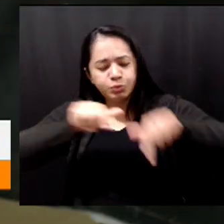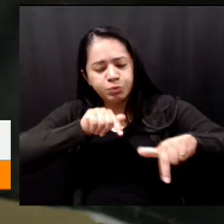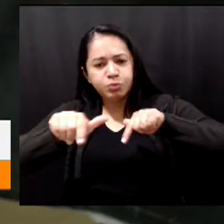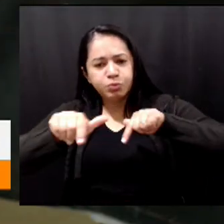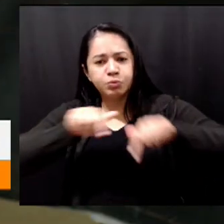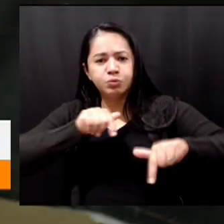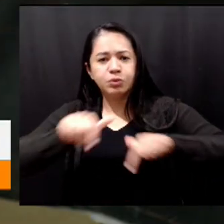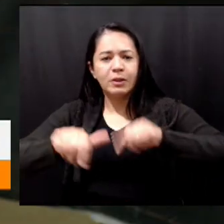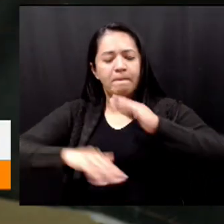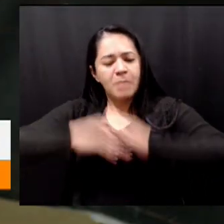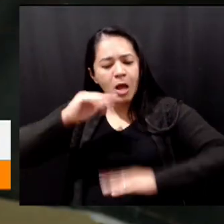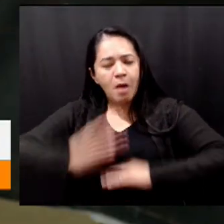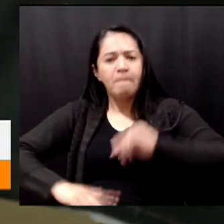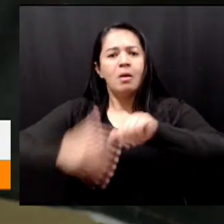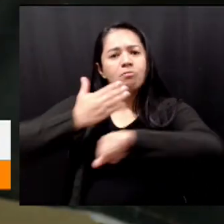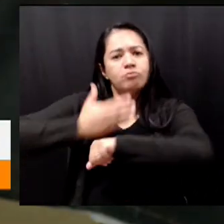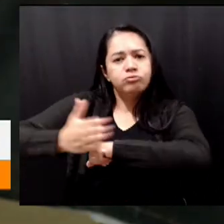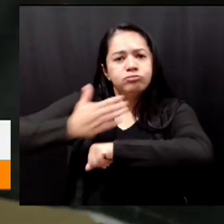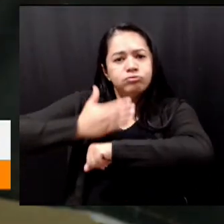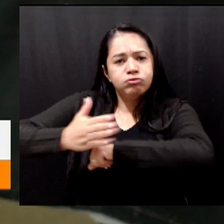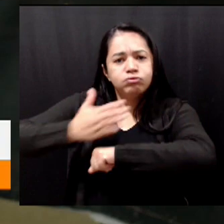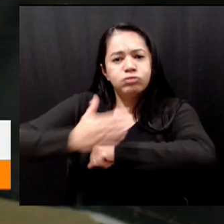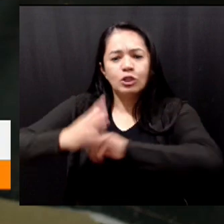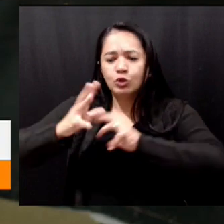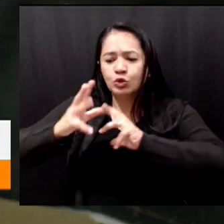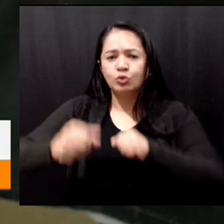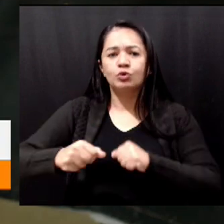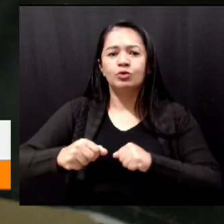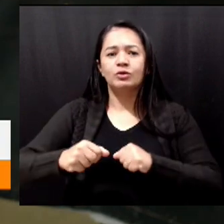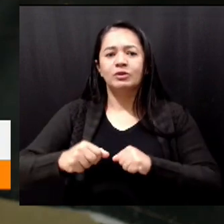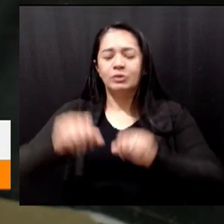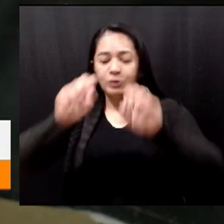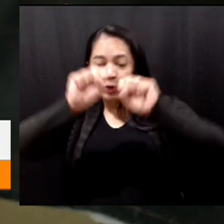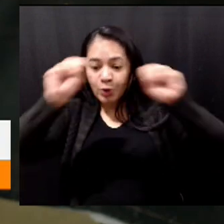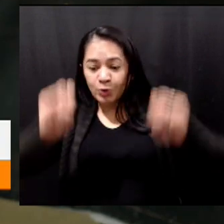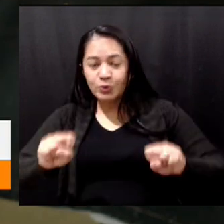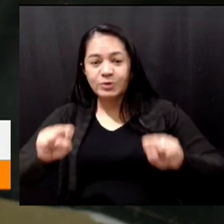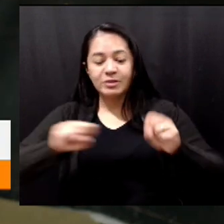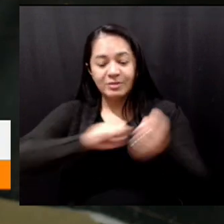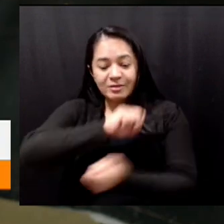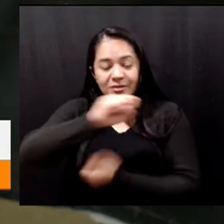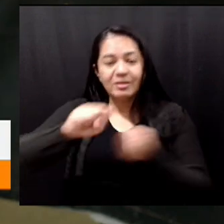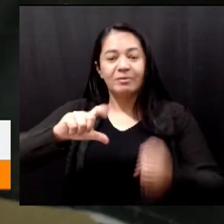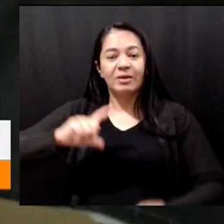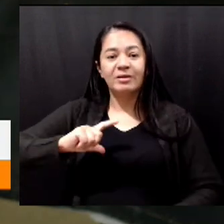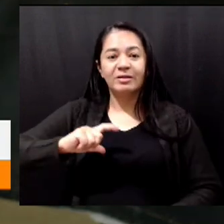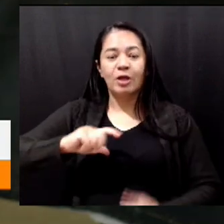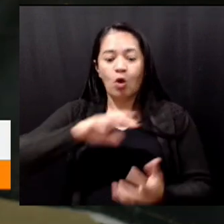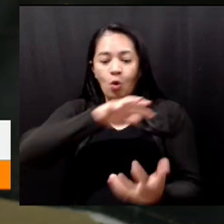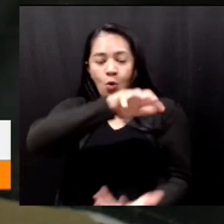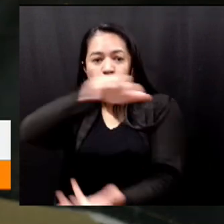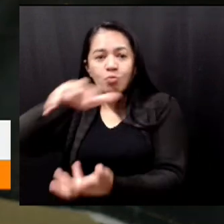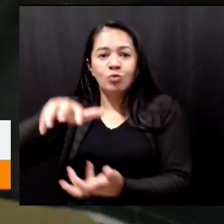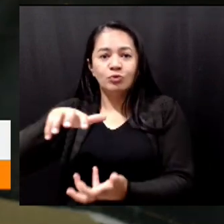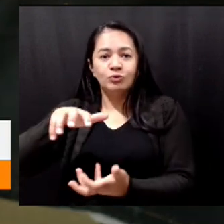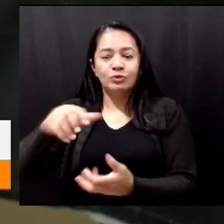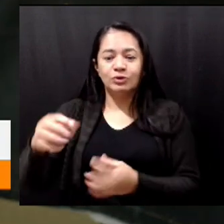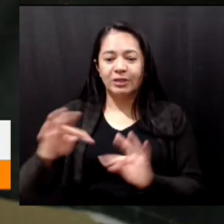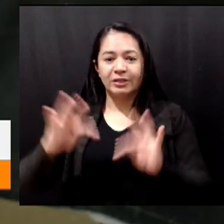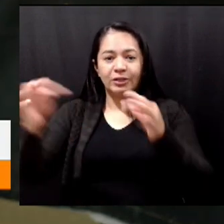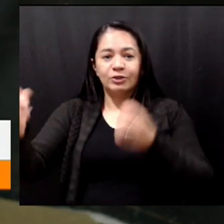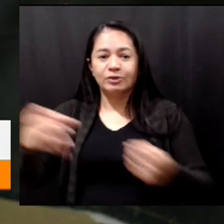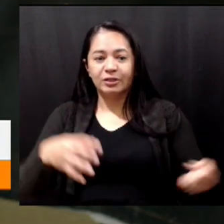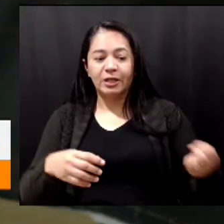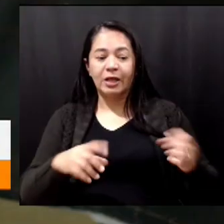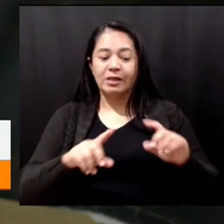exercitando tudo que tem esse ecossistema, esse mundo da tecnologia e da inovação, para depois sair para esse nosso mundo